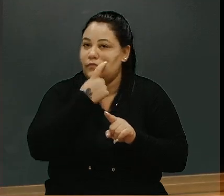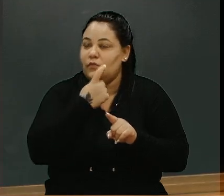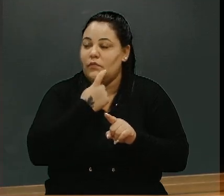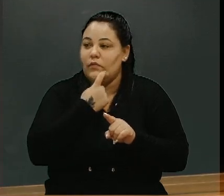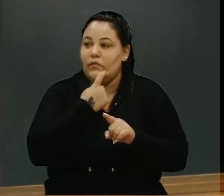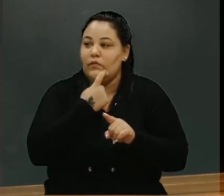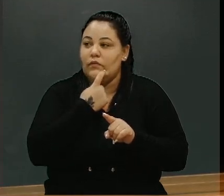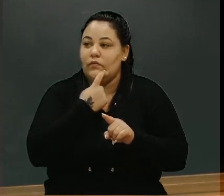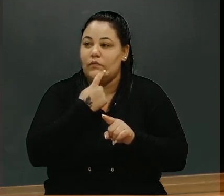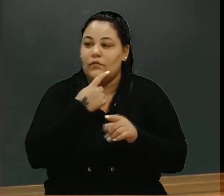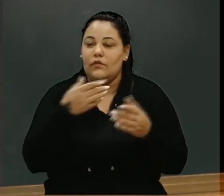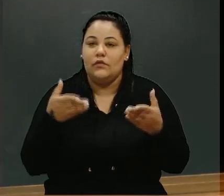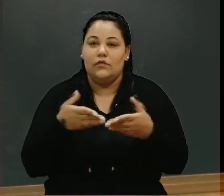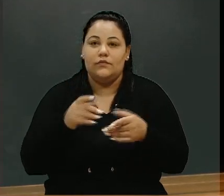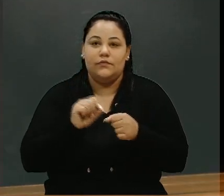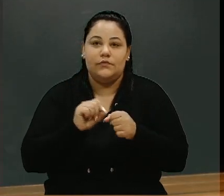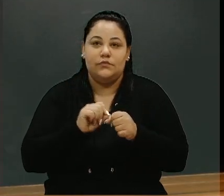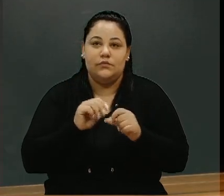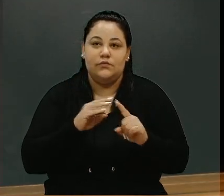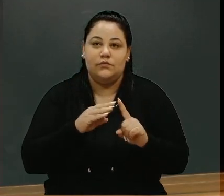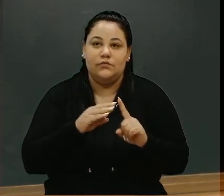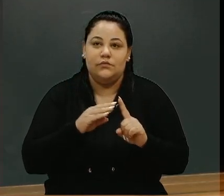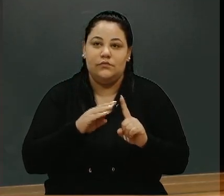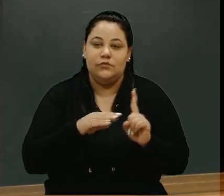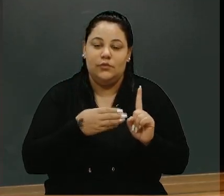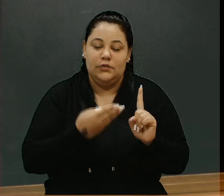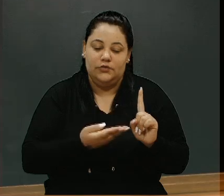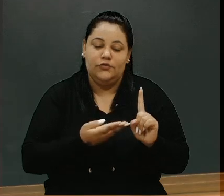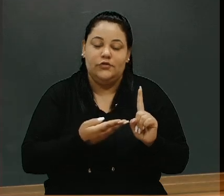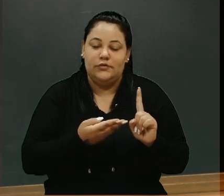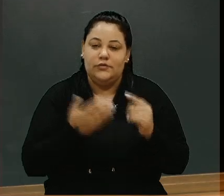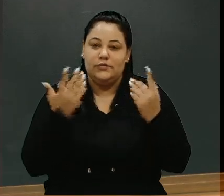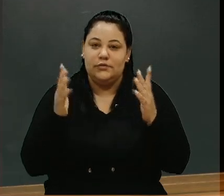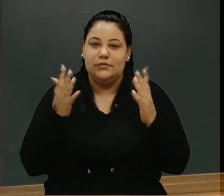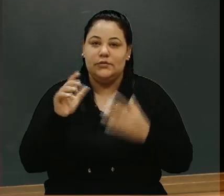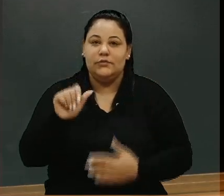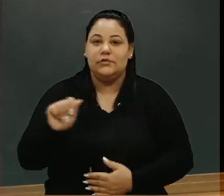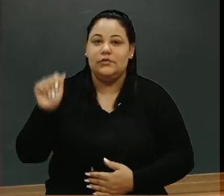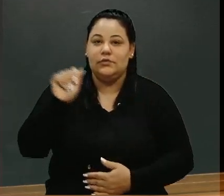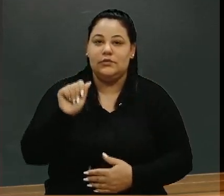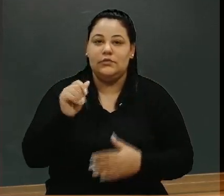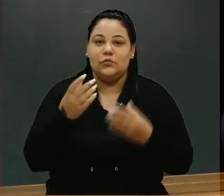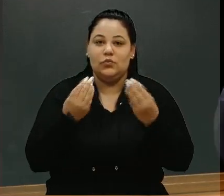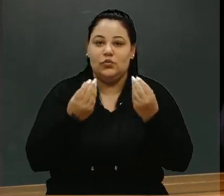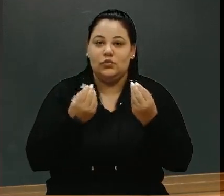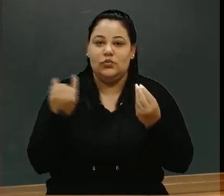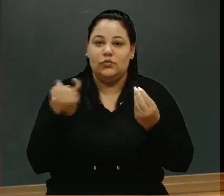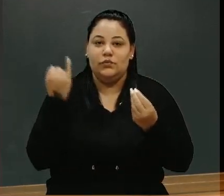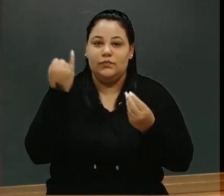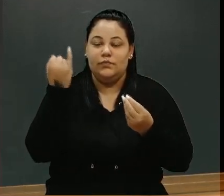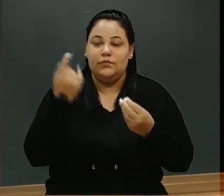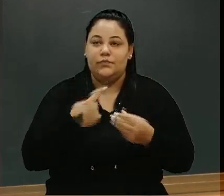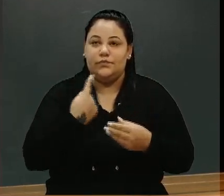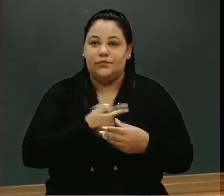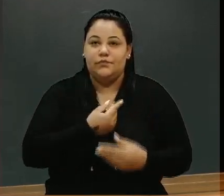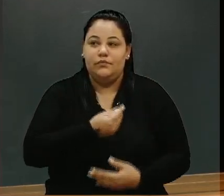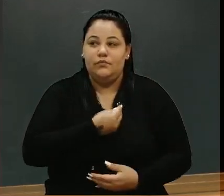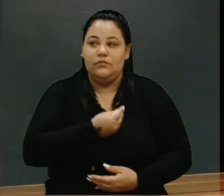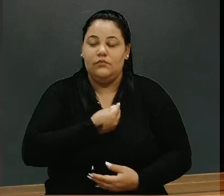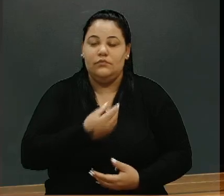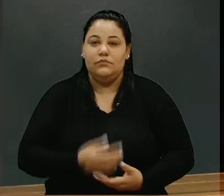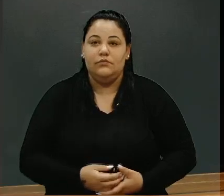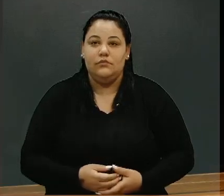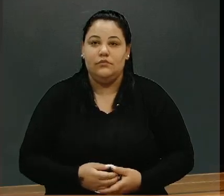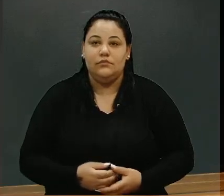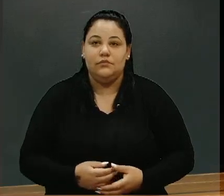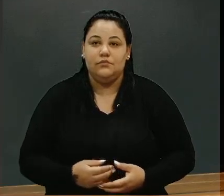voto para uma associação que se fez muito importante na minha vida. Eu acho que uma parcela do que nós somos é o que nós tivemos a oportunidade de viver. E